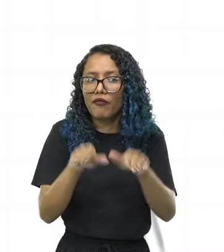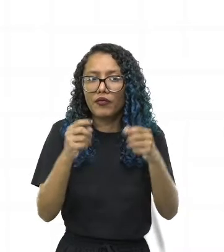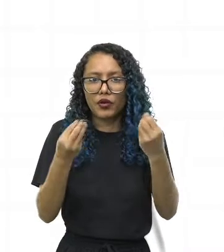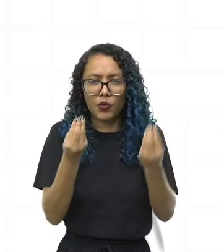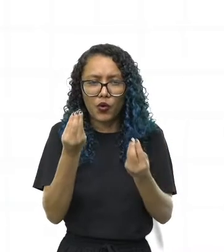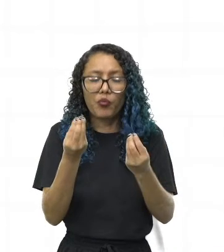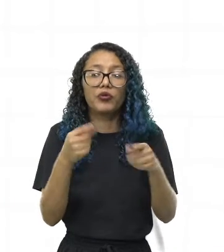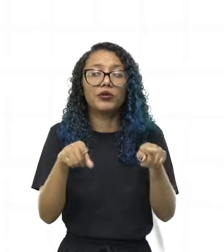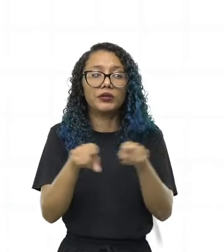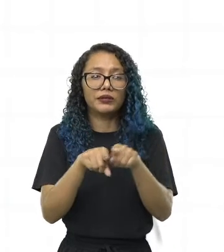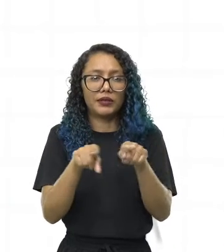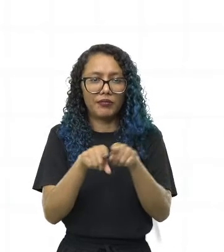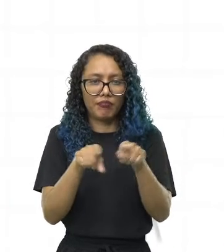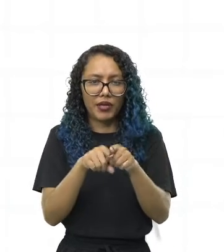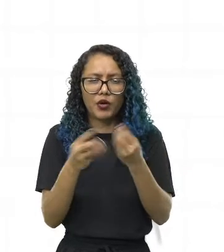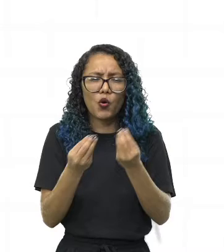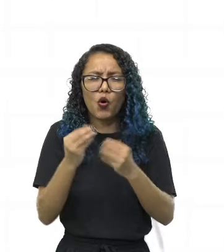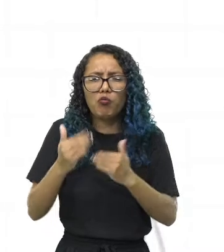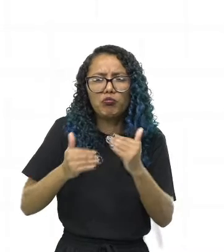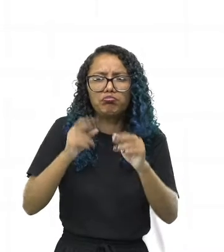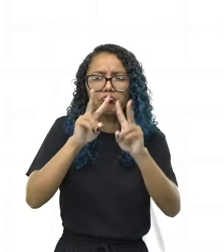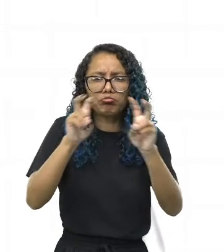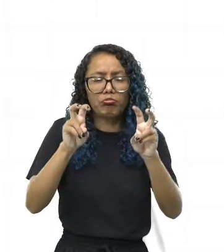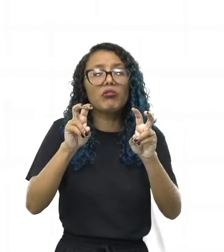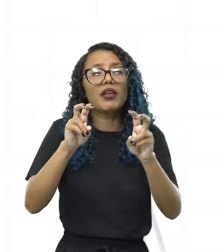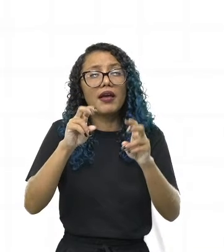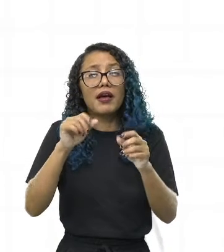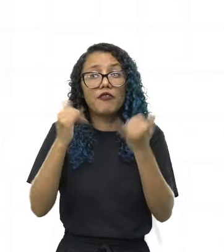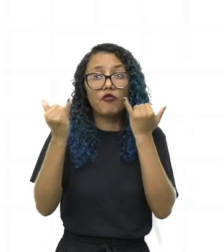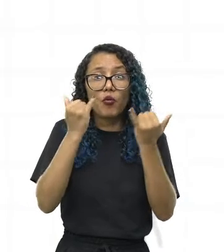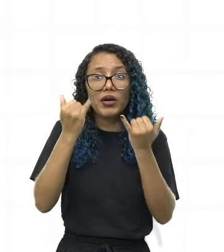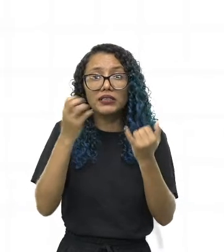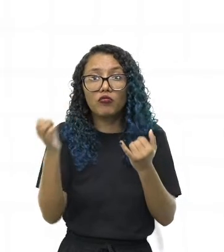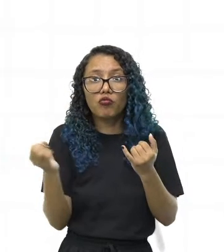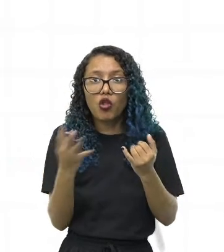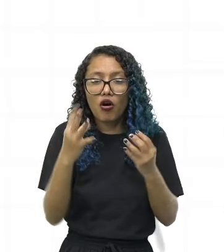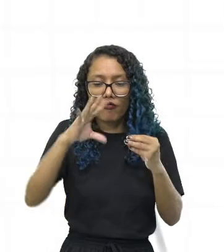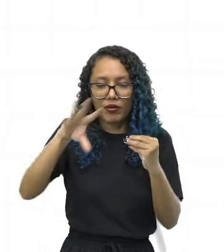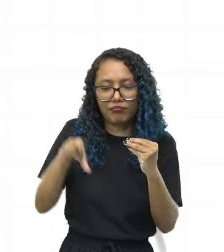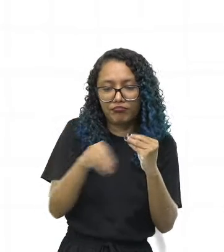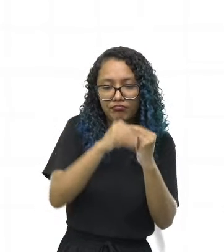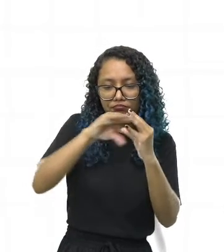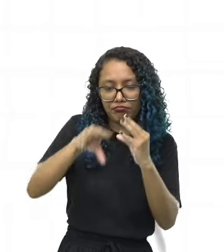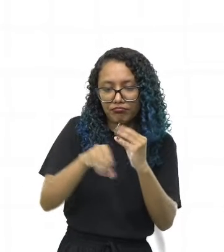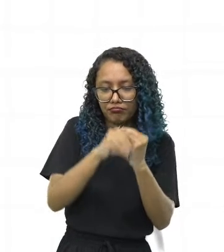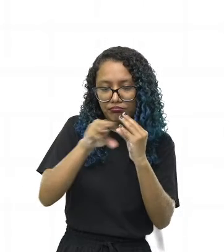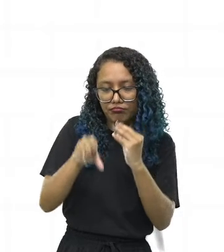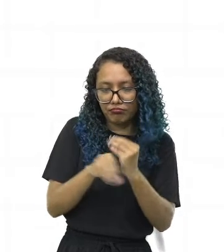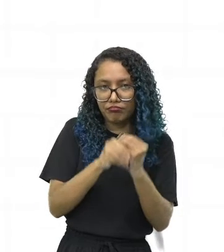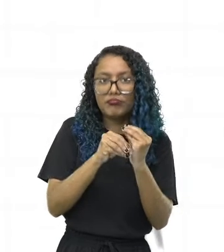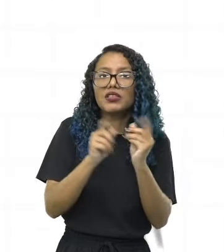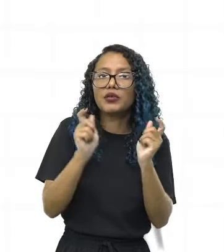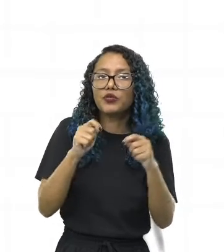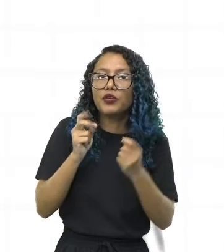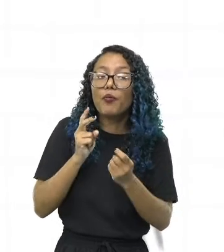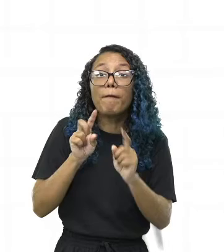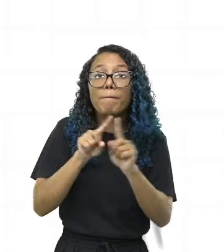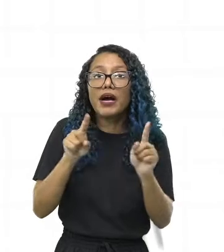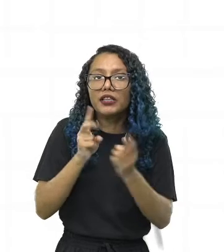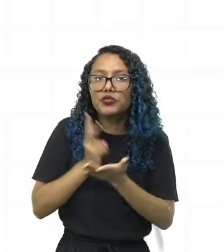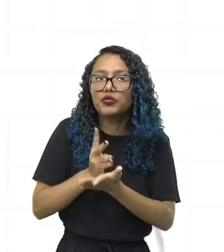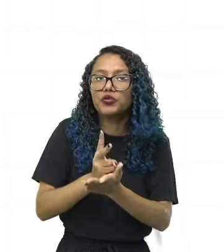dá pela inserção de novas informações que fazem com que o tema seja desenvolvido nele, como